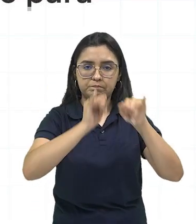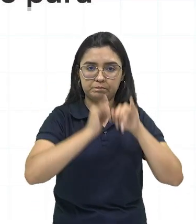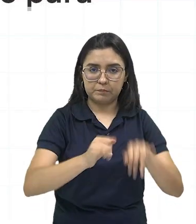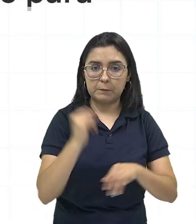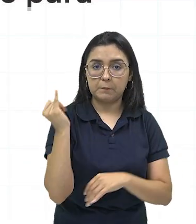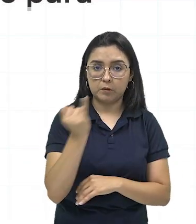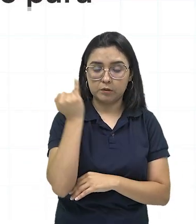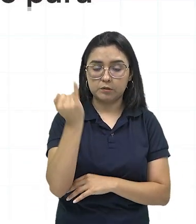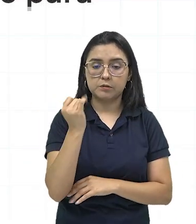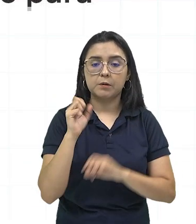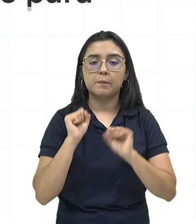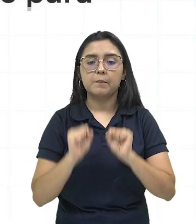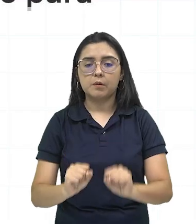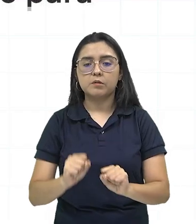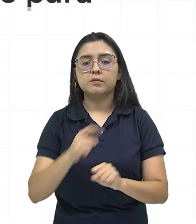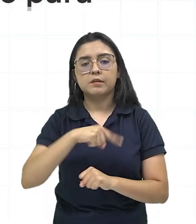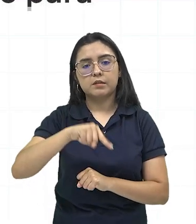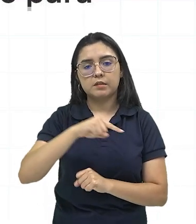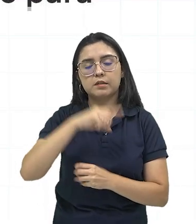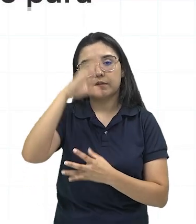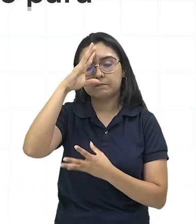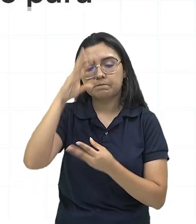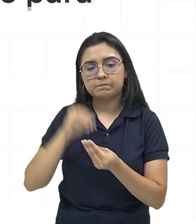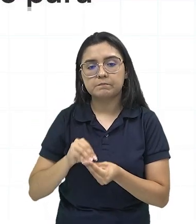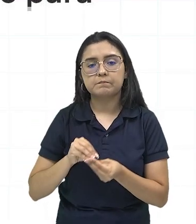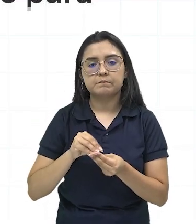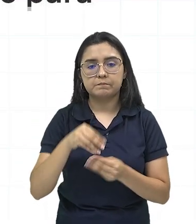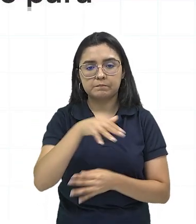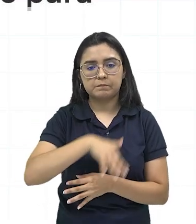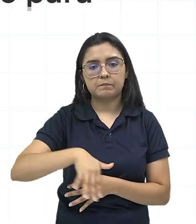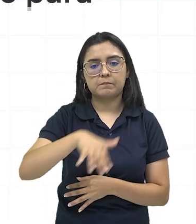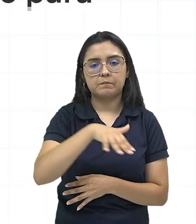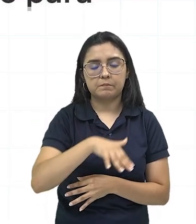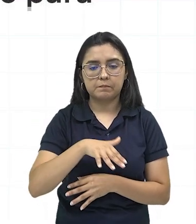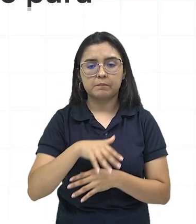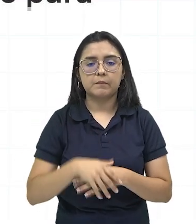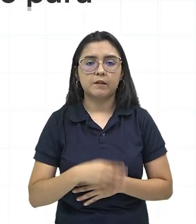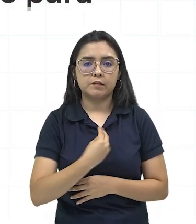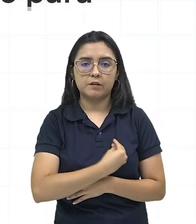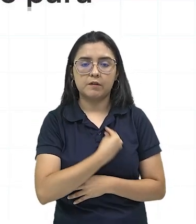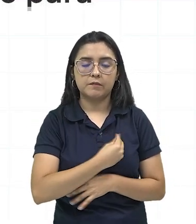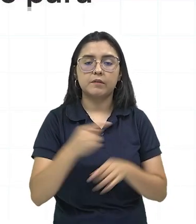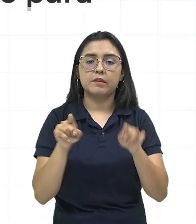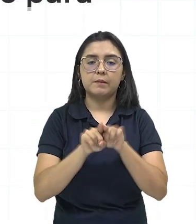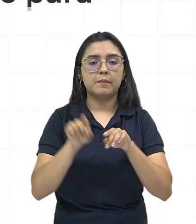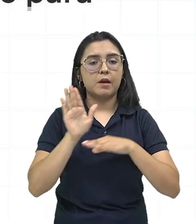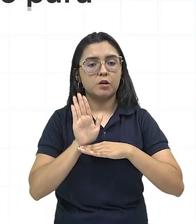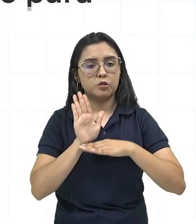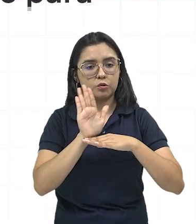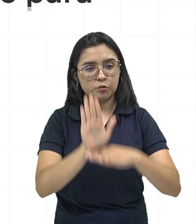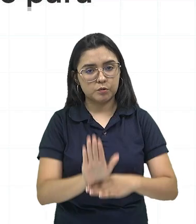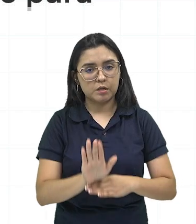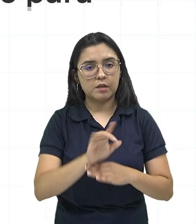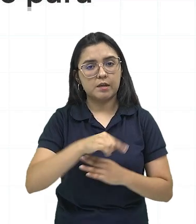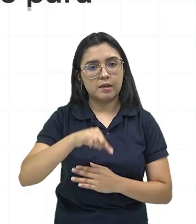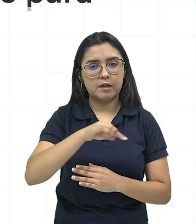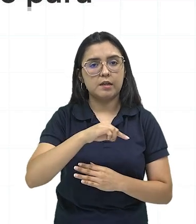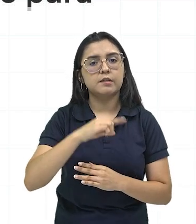que possa compreender o mundo em que está inserida e para ajudá-la a